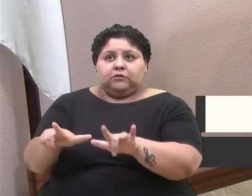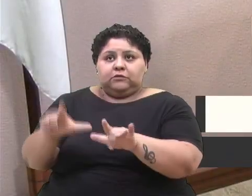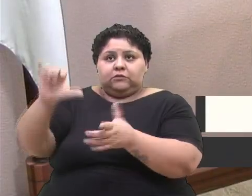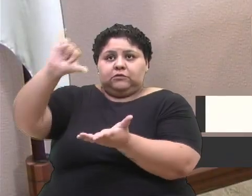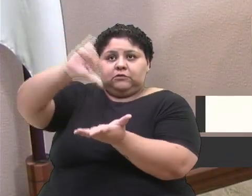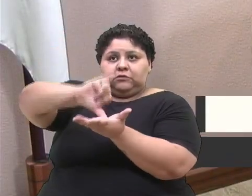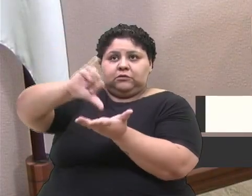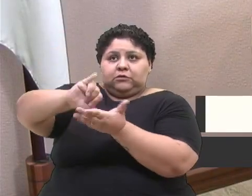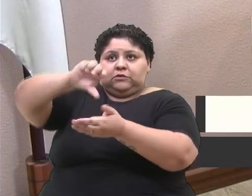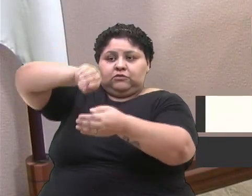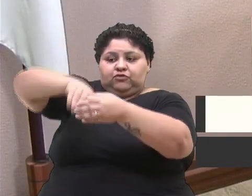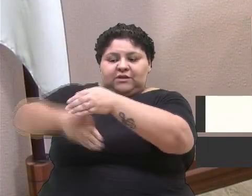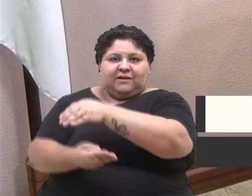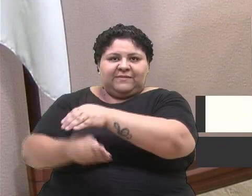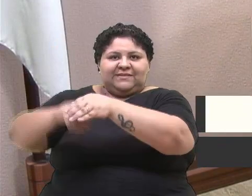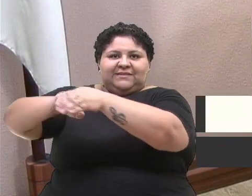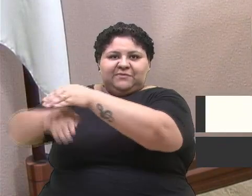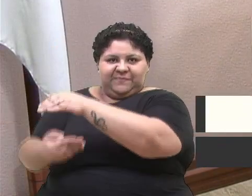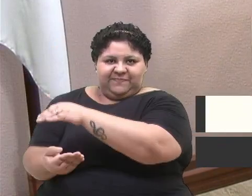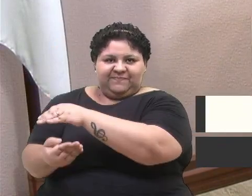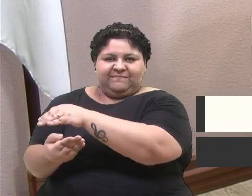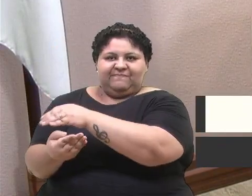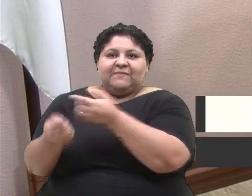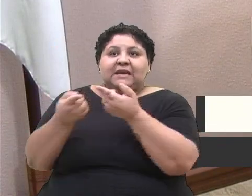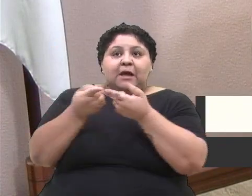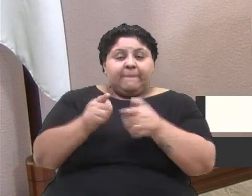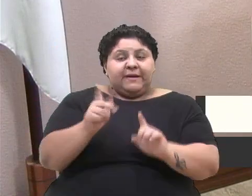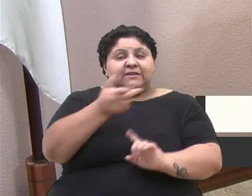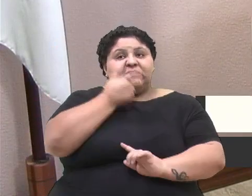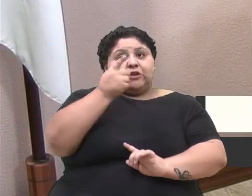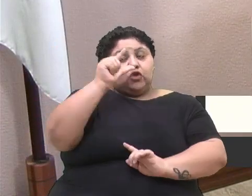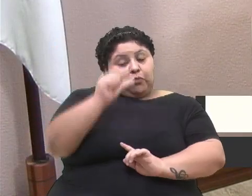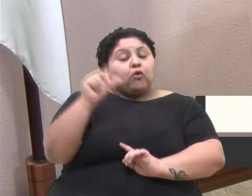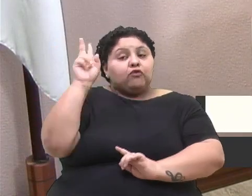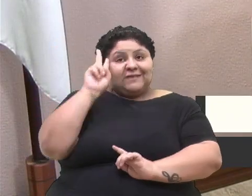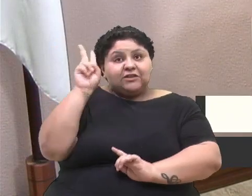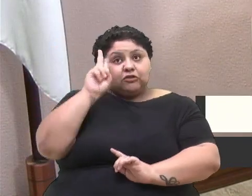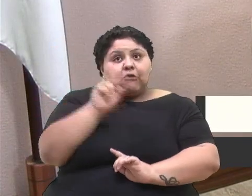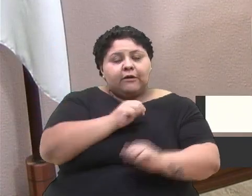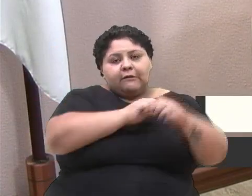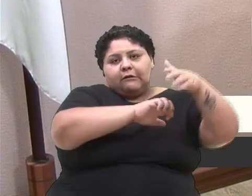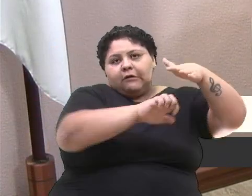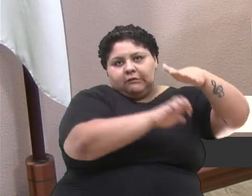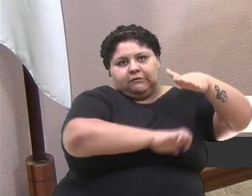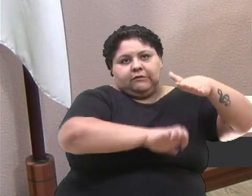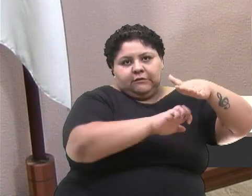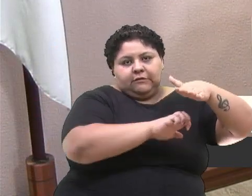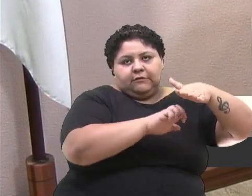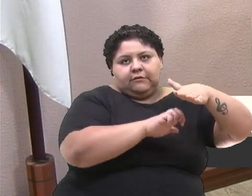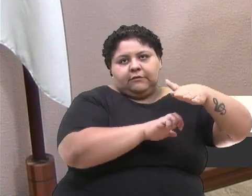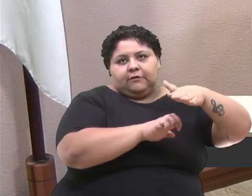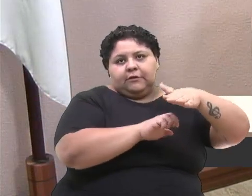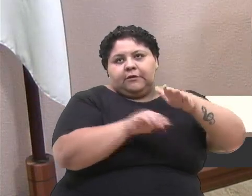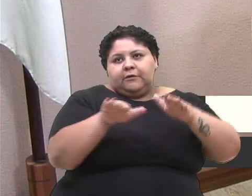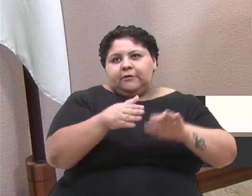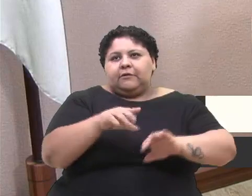de abastecimento. Mas falando um pouco da história da SEASA, foi em meados de